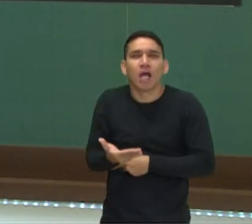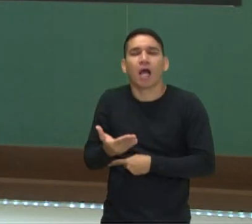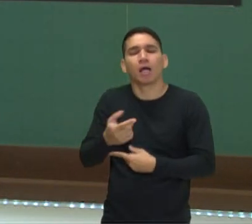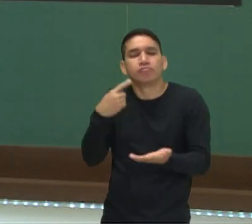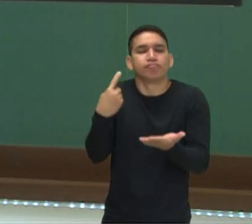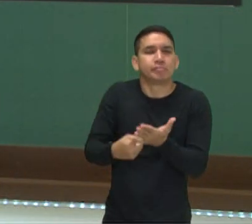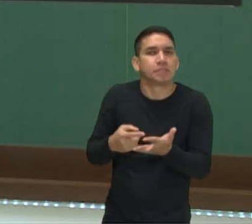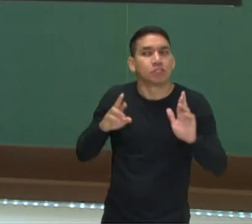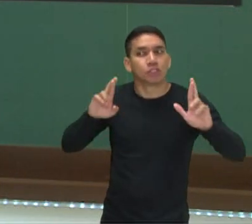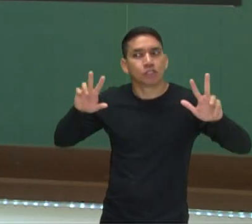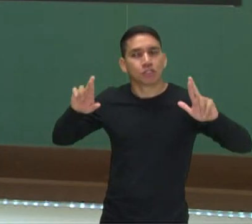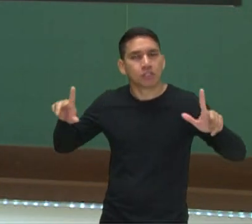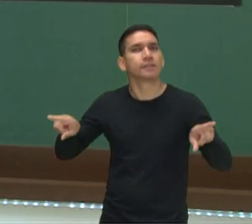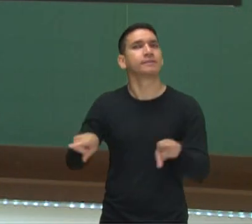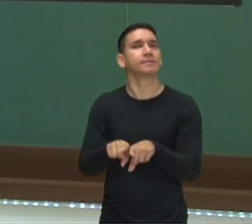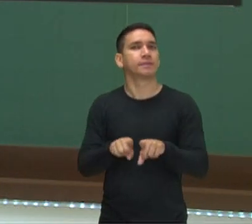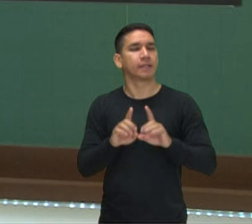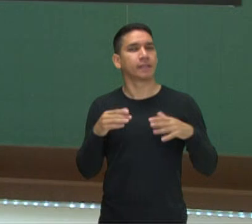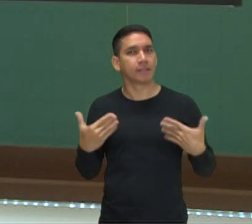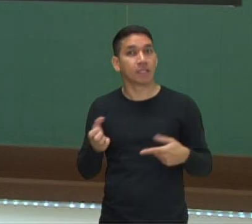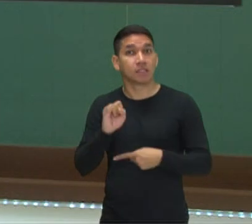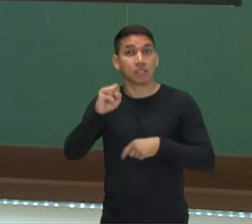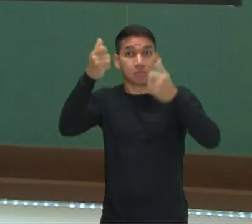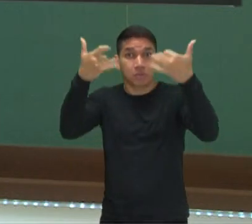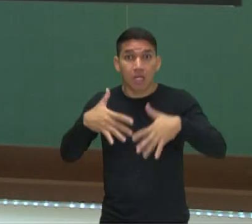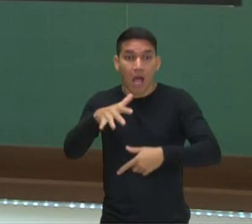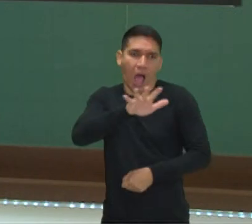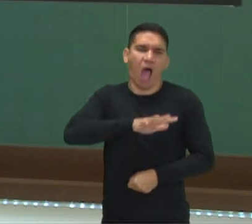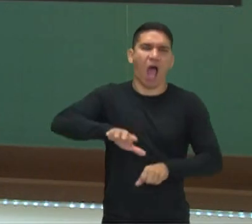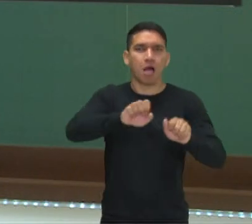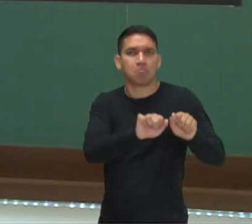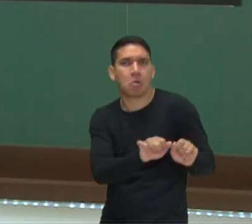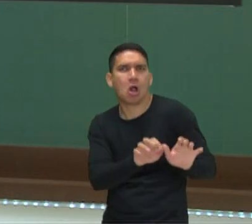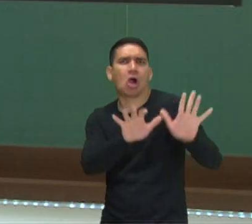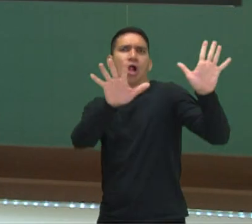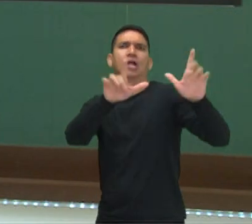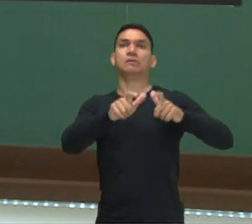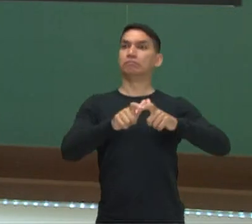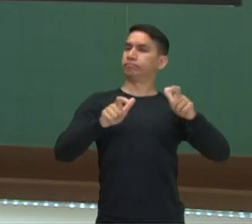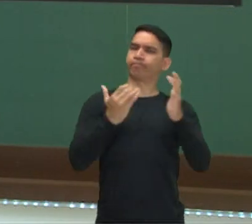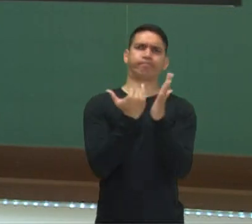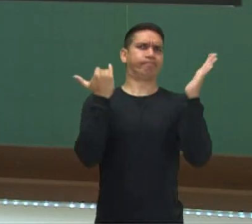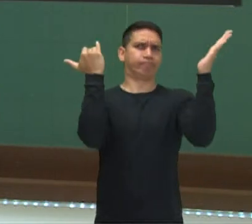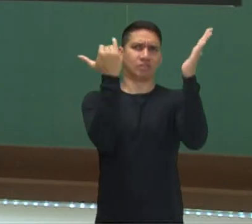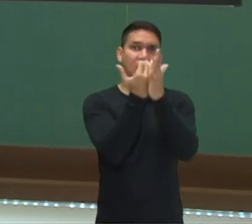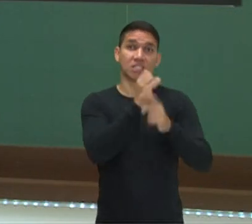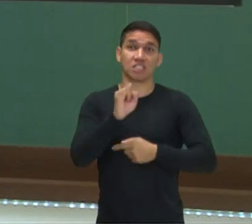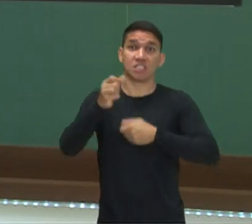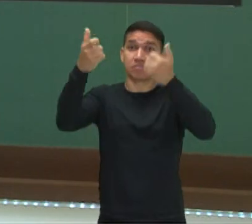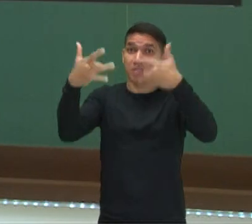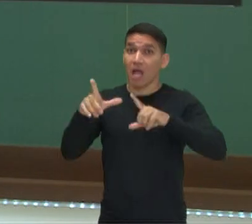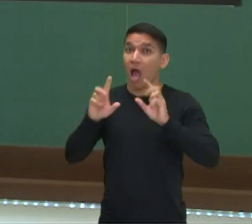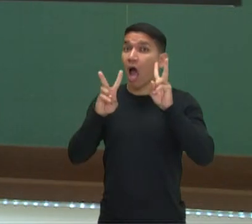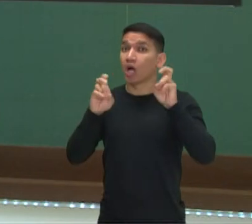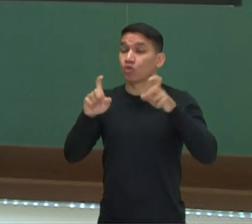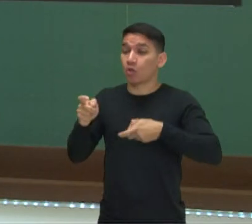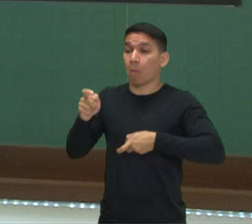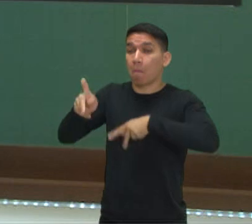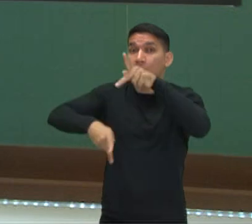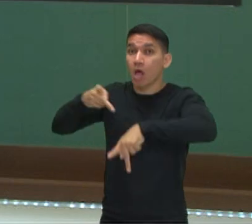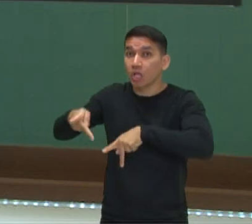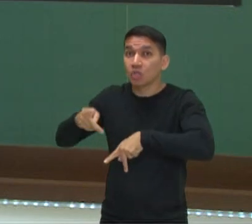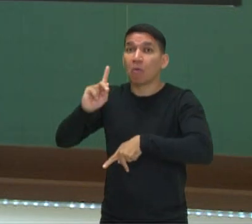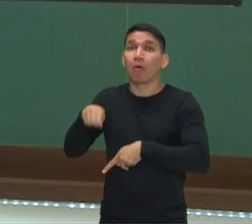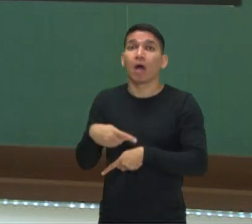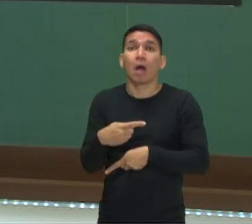algumas diferenças. Se eu falar em extensão territorial, é enorme a região. Se eu falar na questão populacional, ela